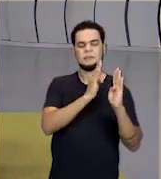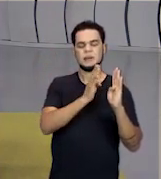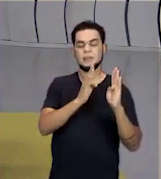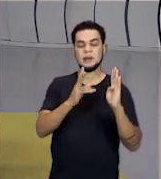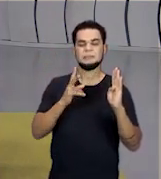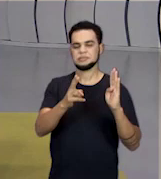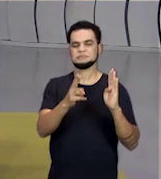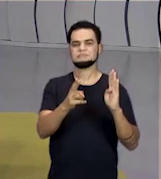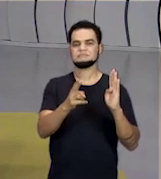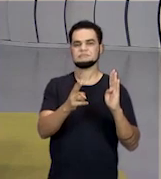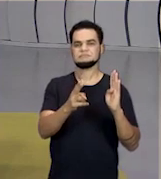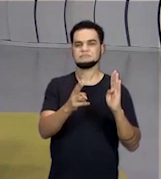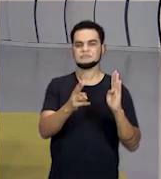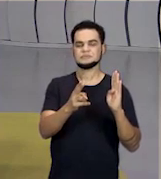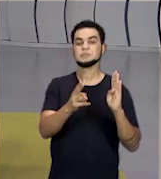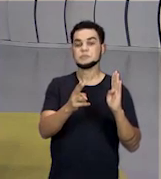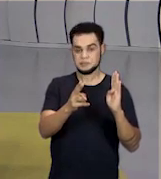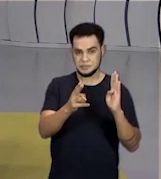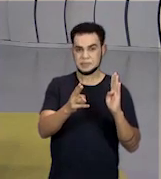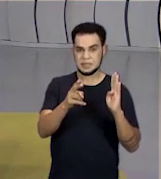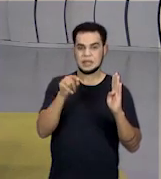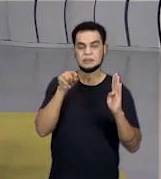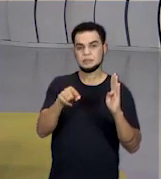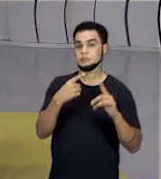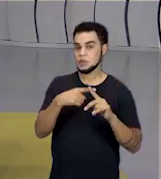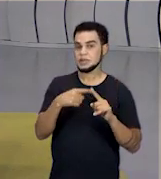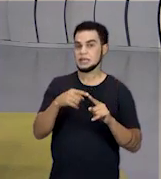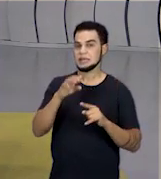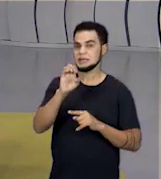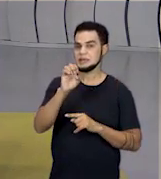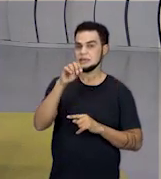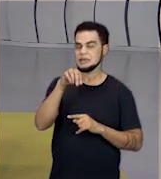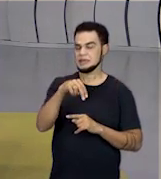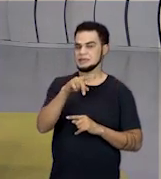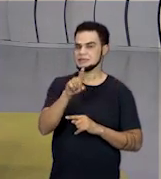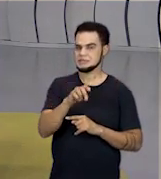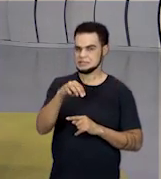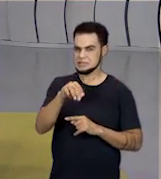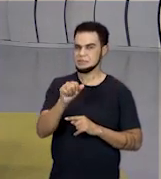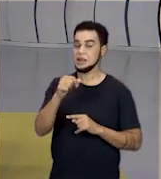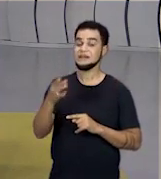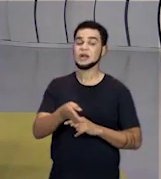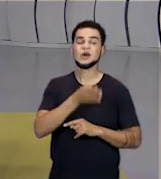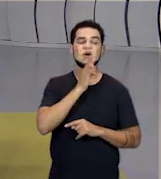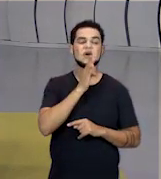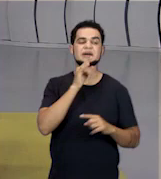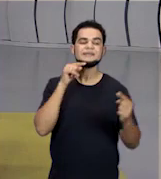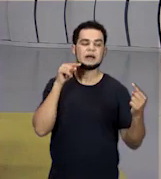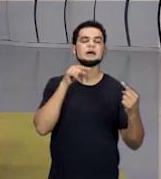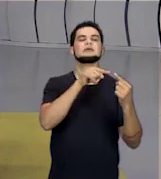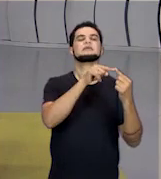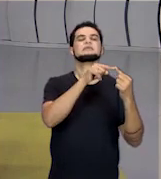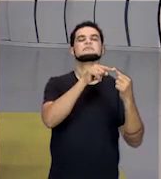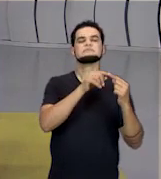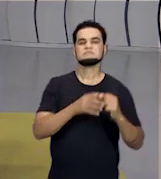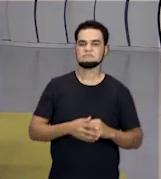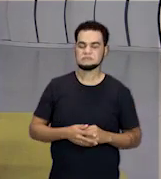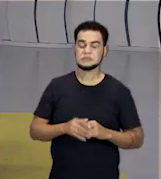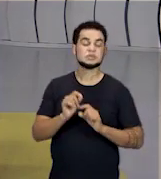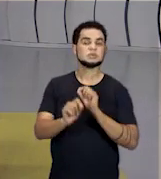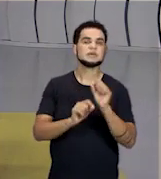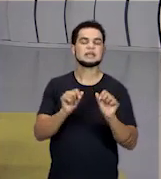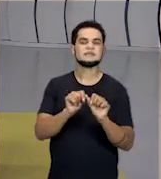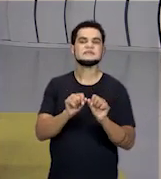restrição, ela vai reconhecer essa sequência aqui do DNA. E isso, o que ela vai fazer? Ela